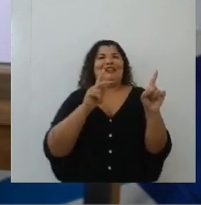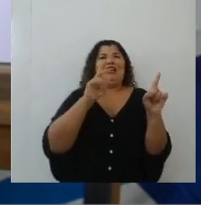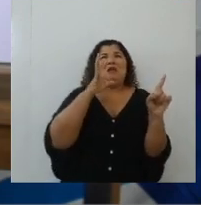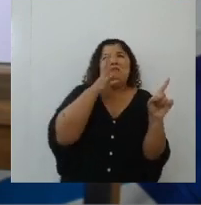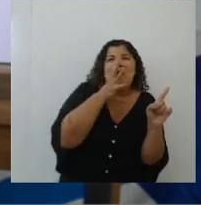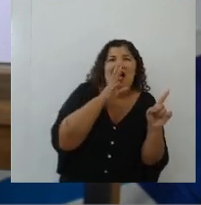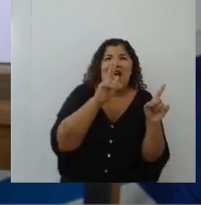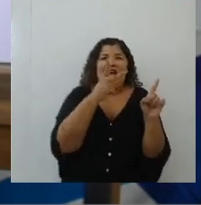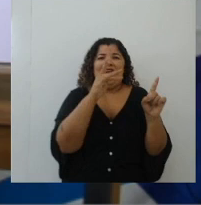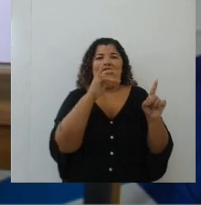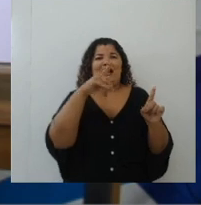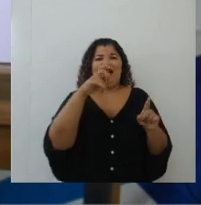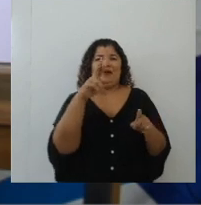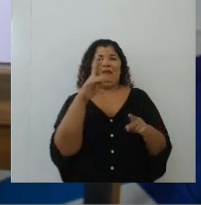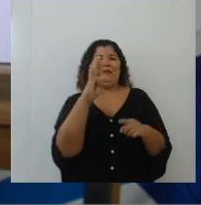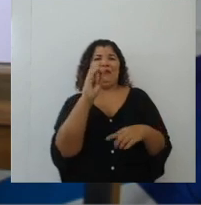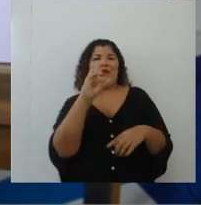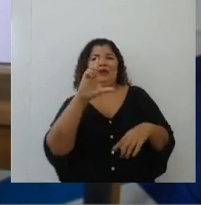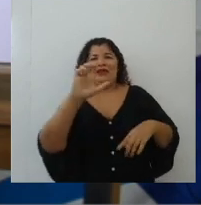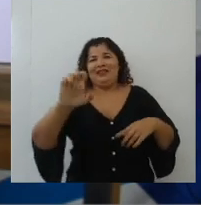hipérbole, vai dizendo,